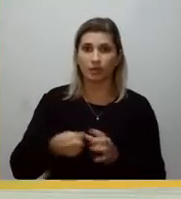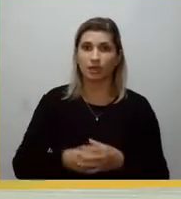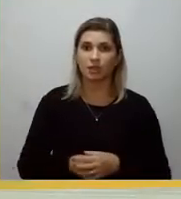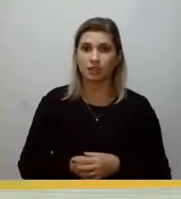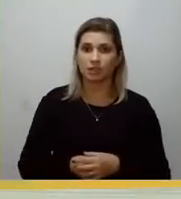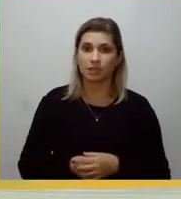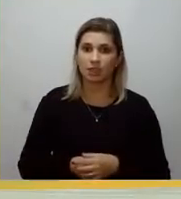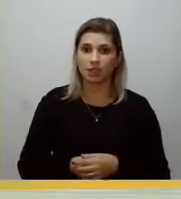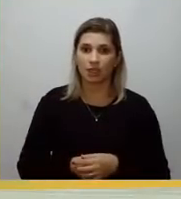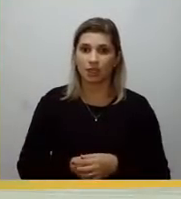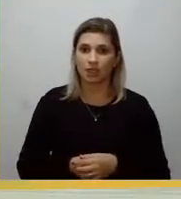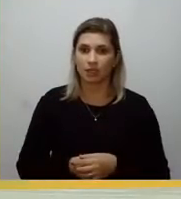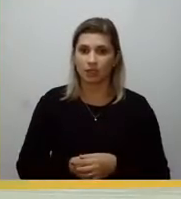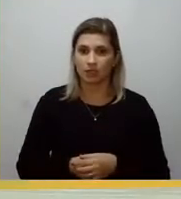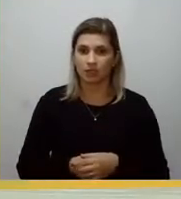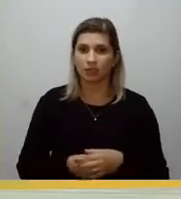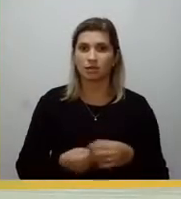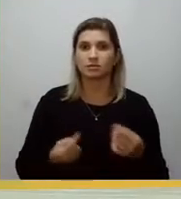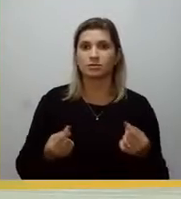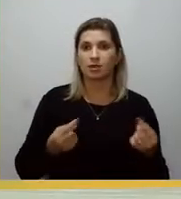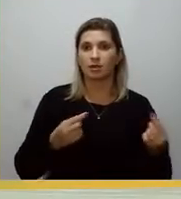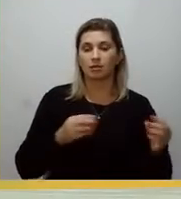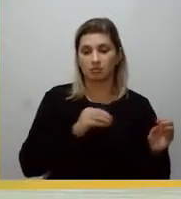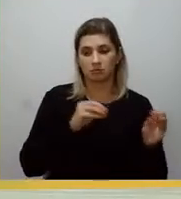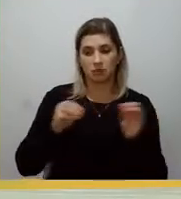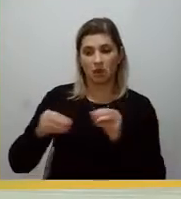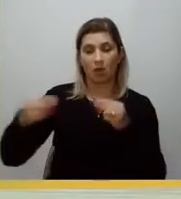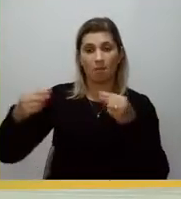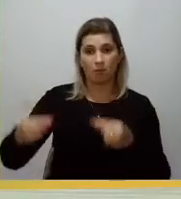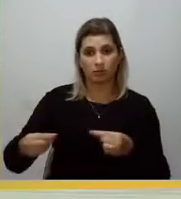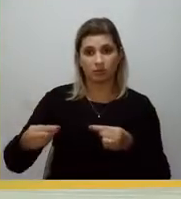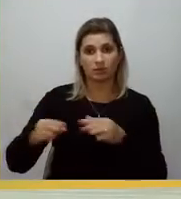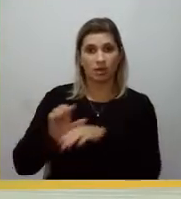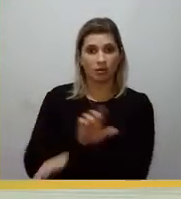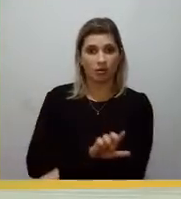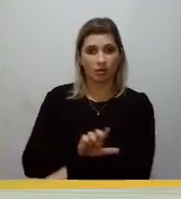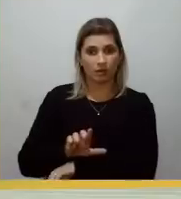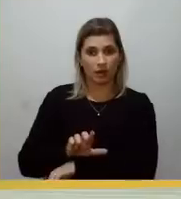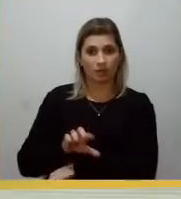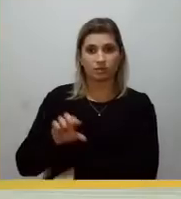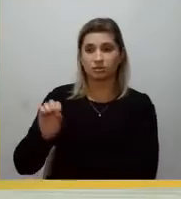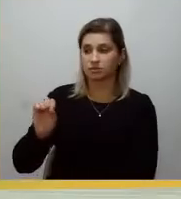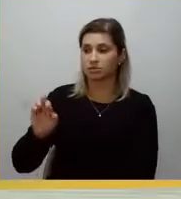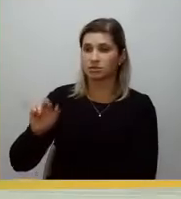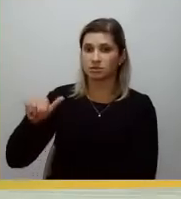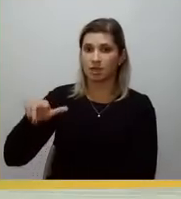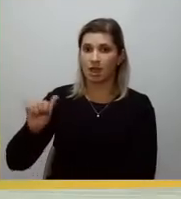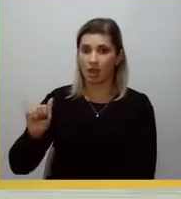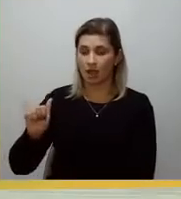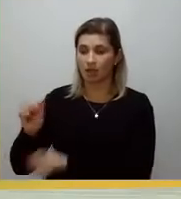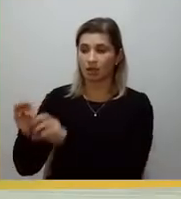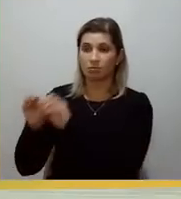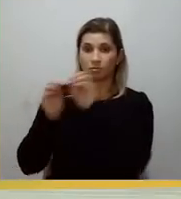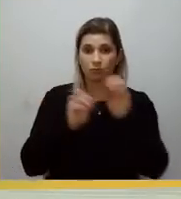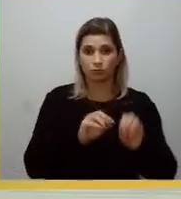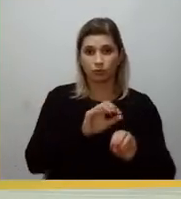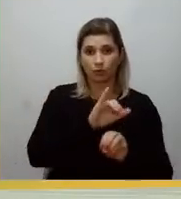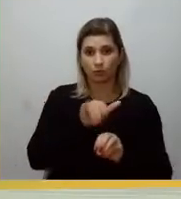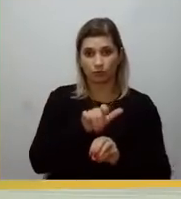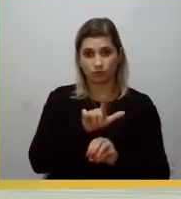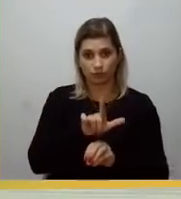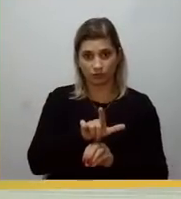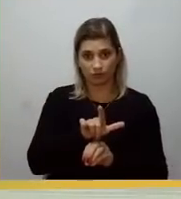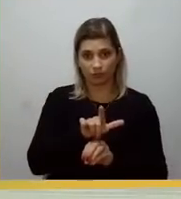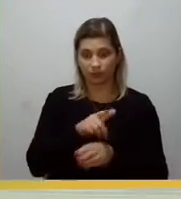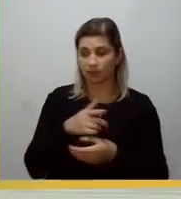justamente o senhor virar oposição em Lais, a Serrana Engenharia também saiu de Lais e mudou sua sede para Joinville. O senhor teve participação nisso? Eu